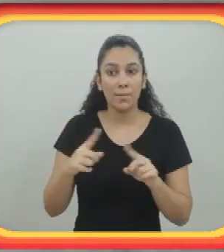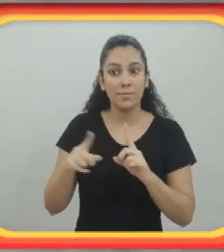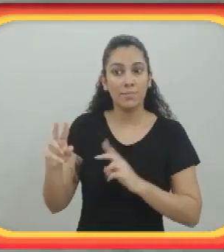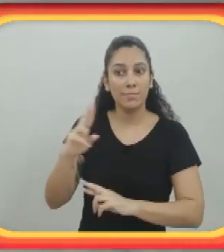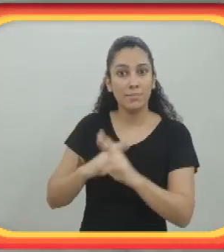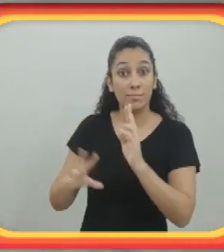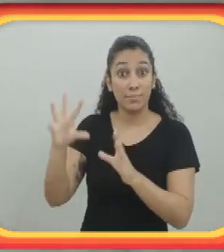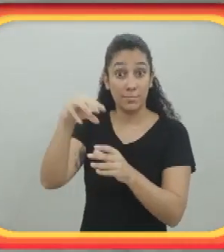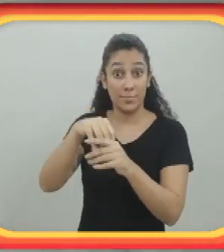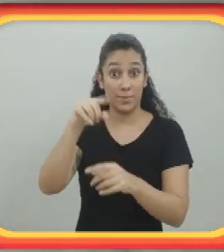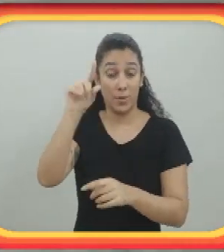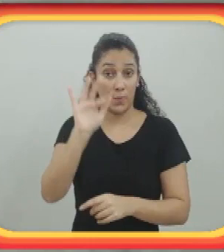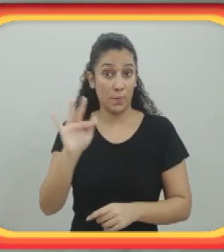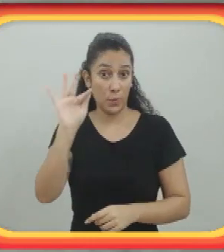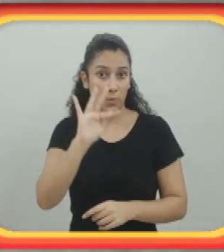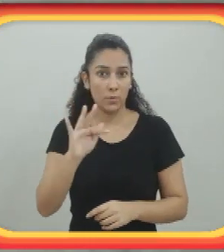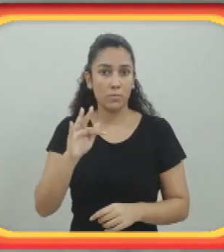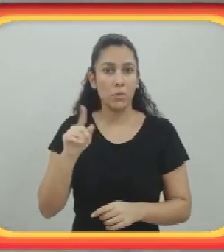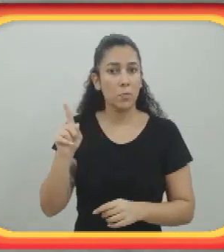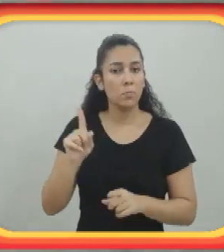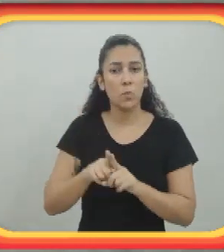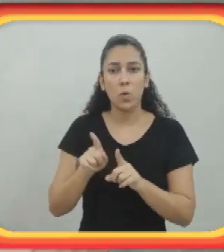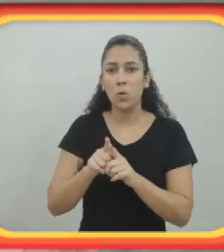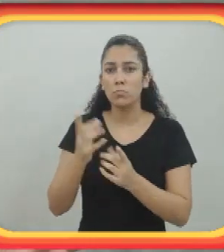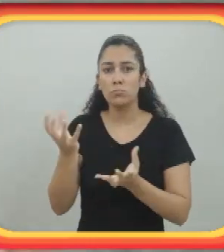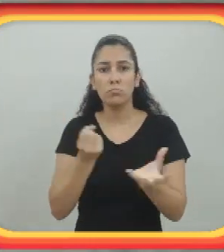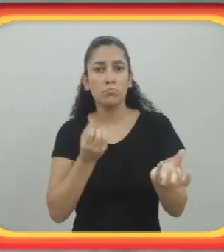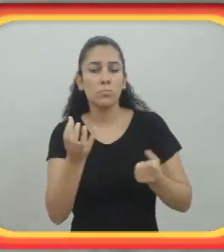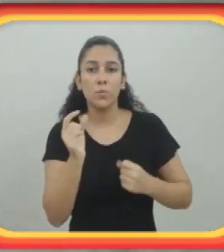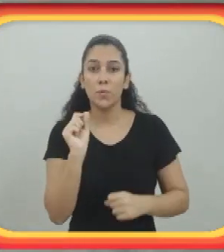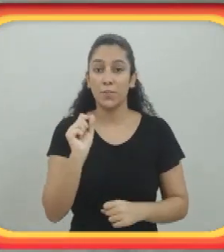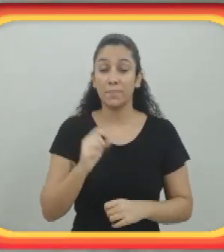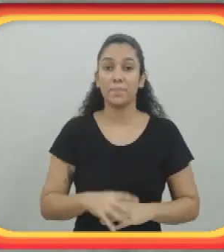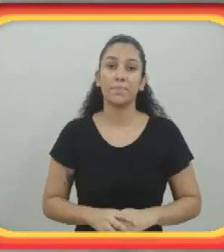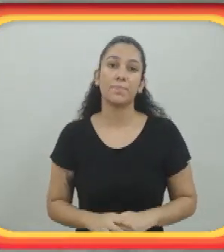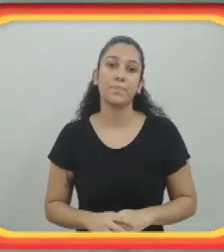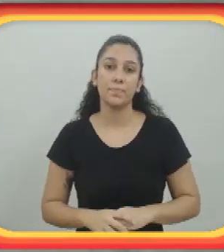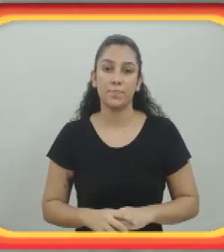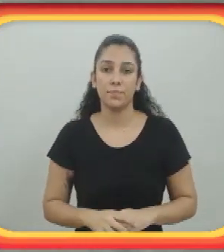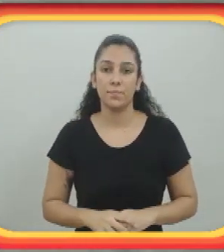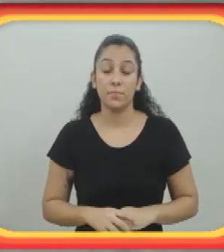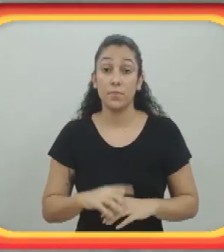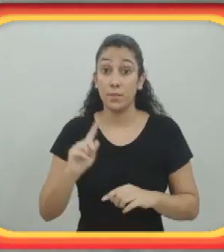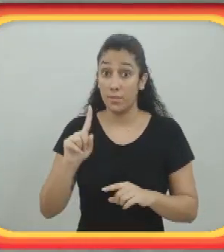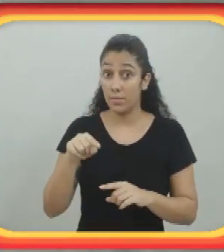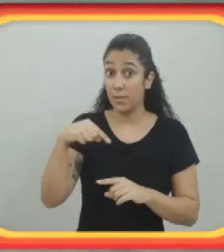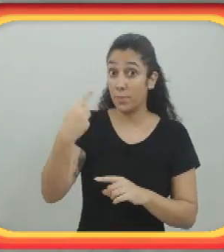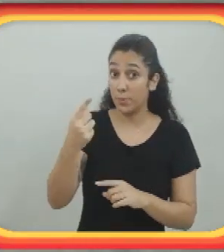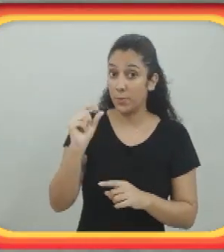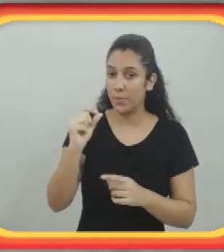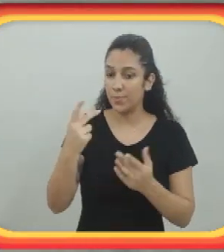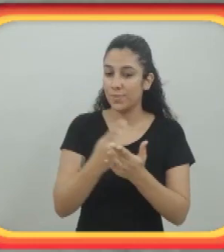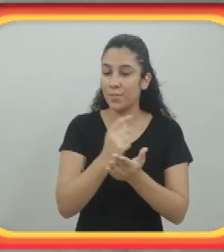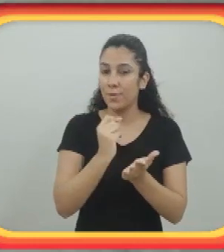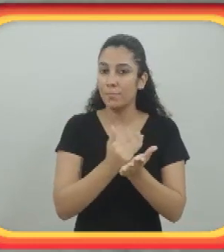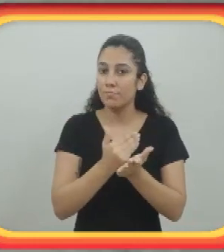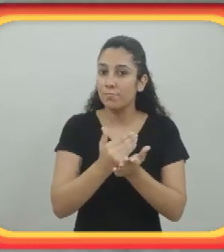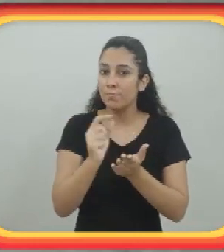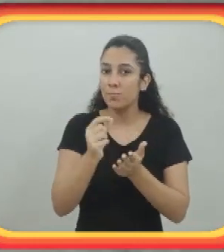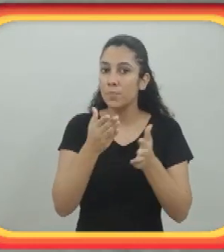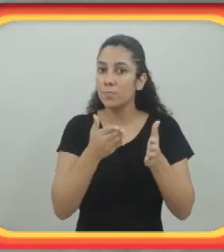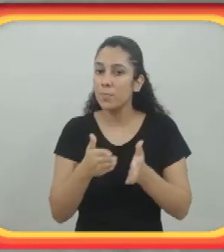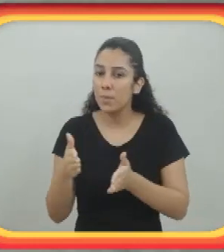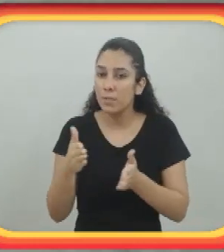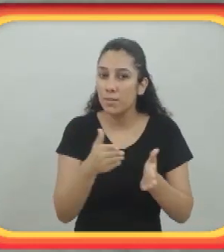semanas por conta disso tudo, né? Era tudo novo para mim, era novo para mim e para o Lucas, né?